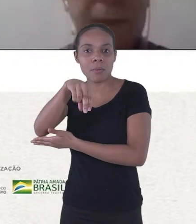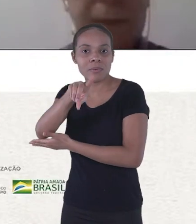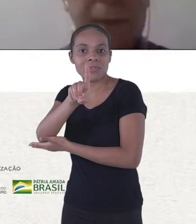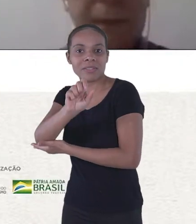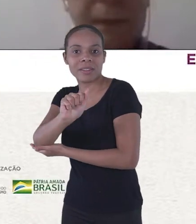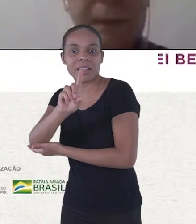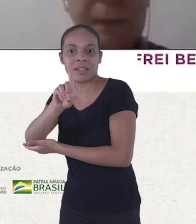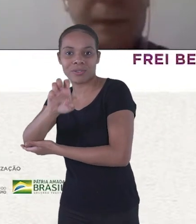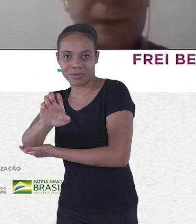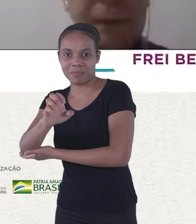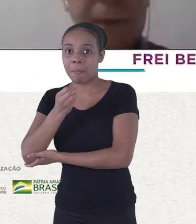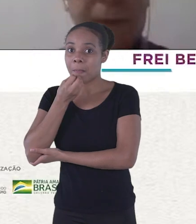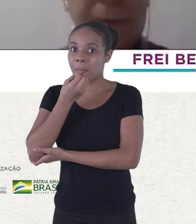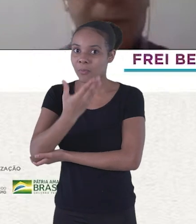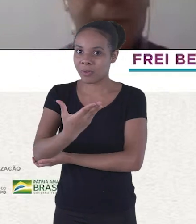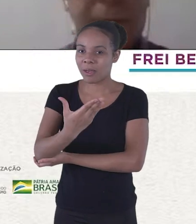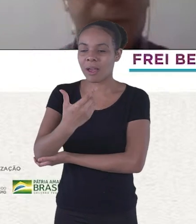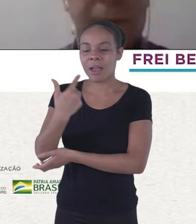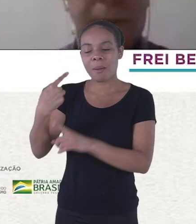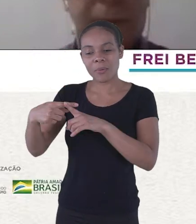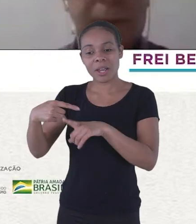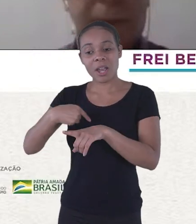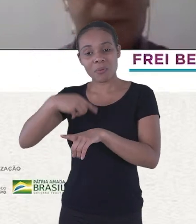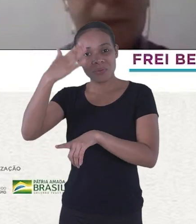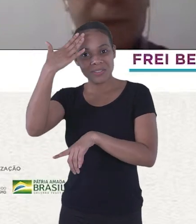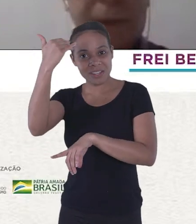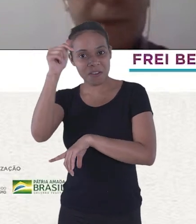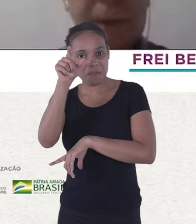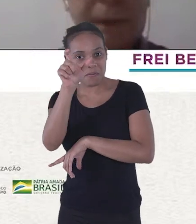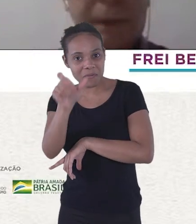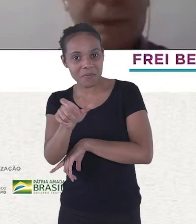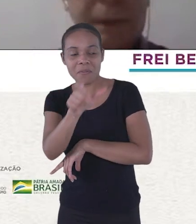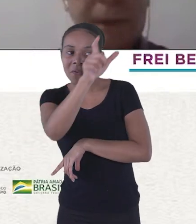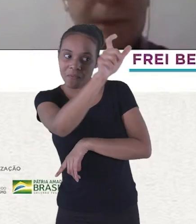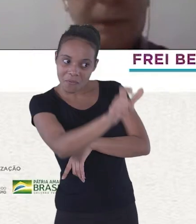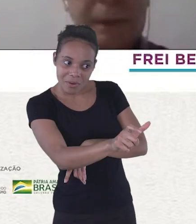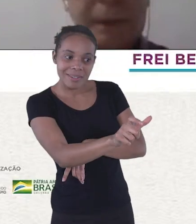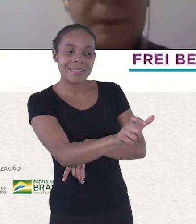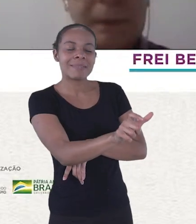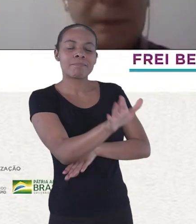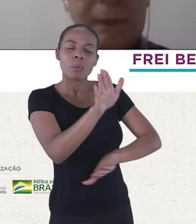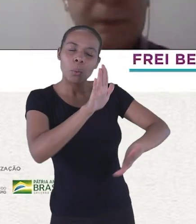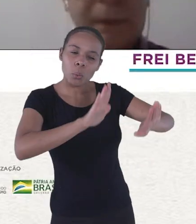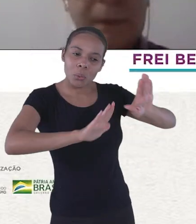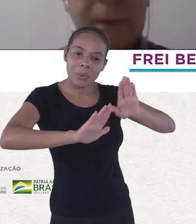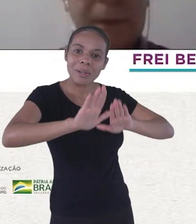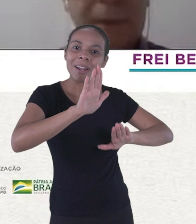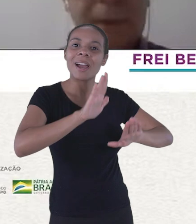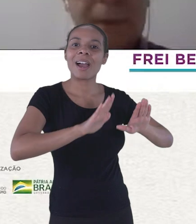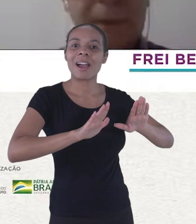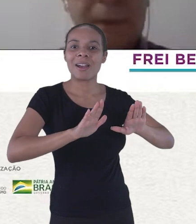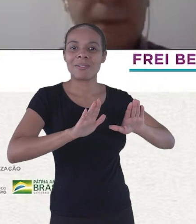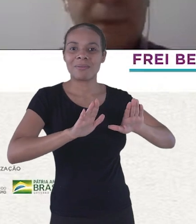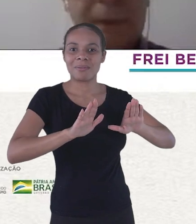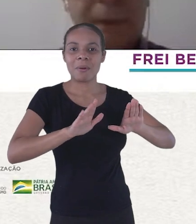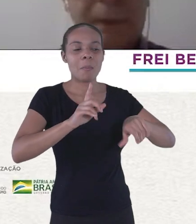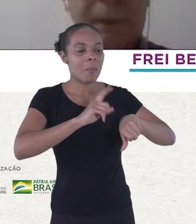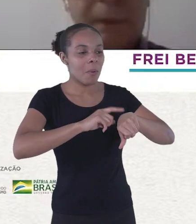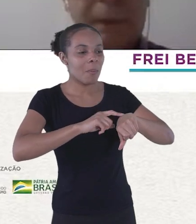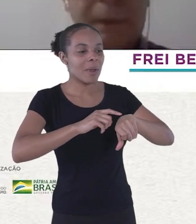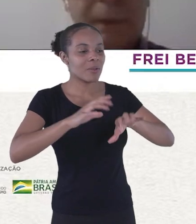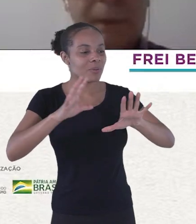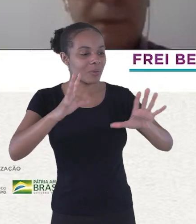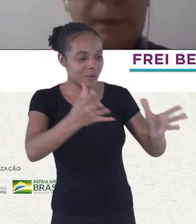sei que você está tratando isso com cuidado. E eu sei que você deve ter recebido muitas mensagens, não só essa que você falou.